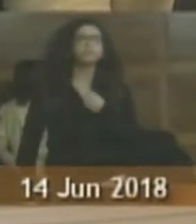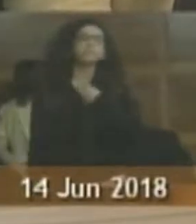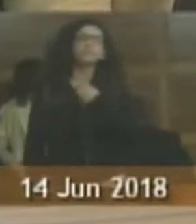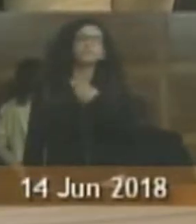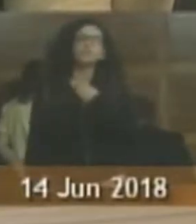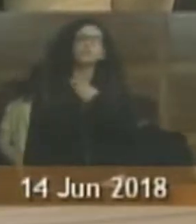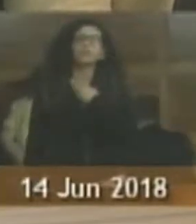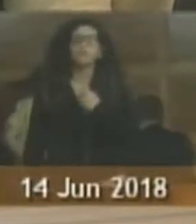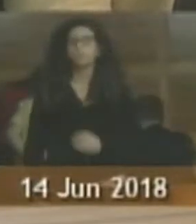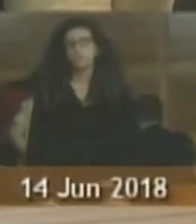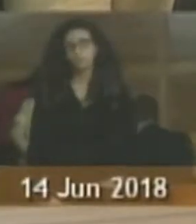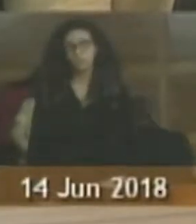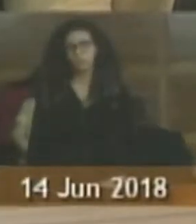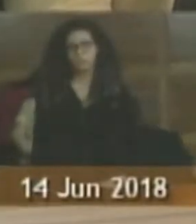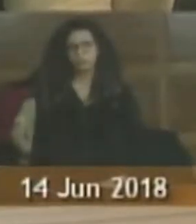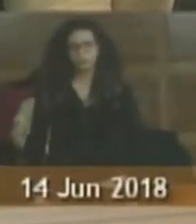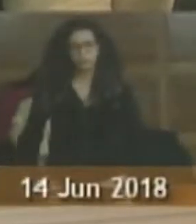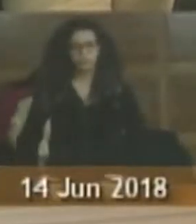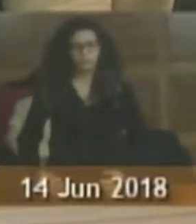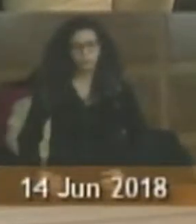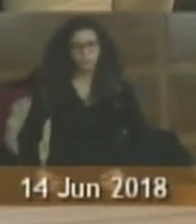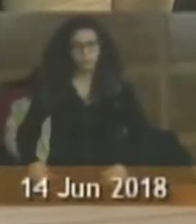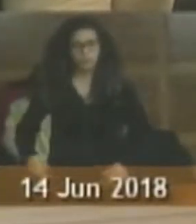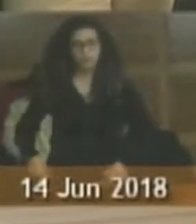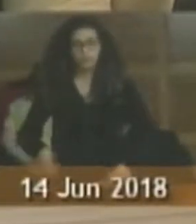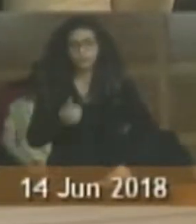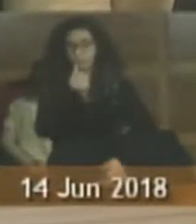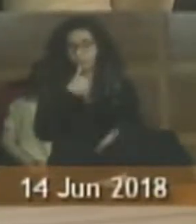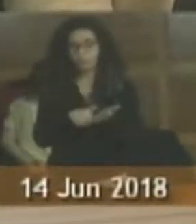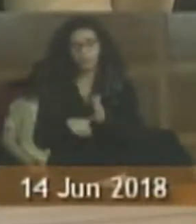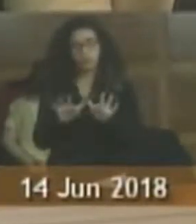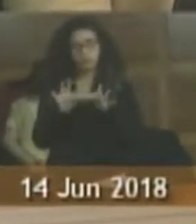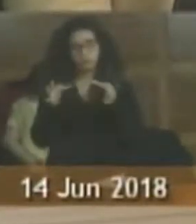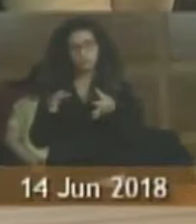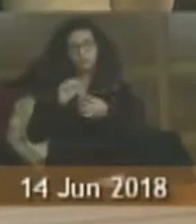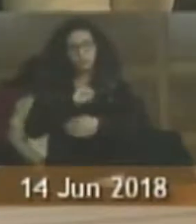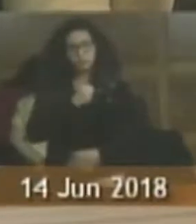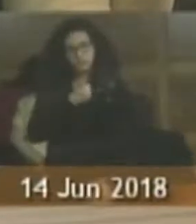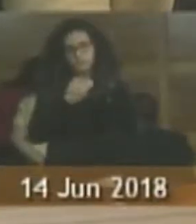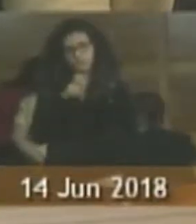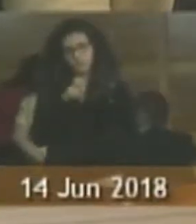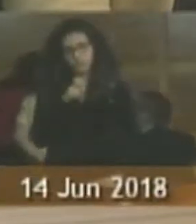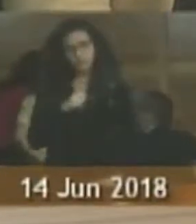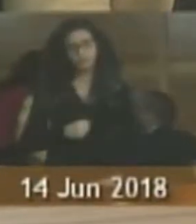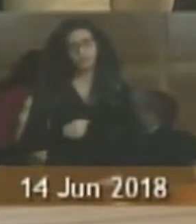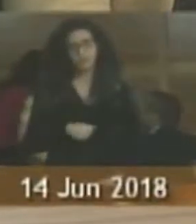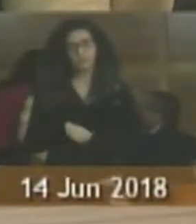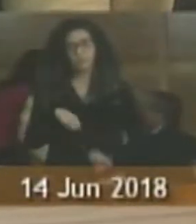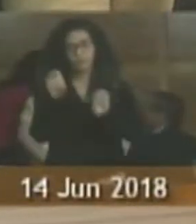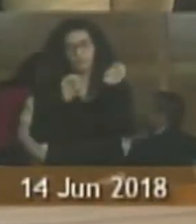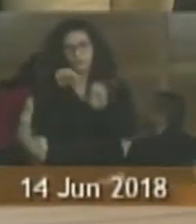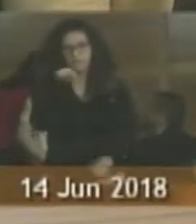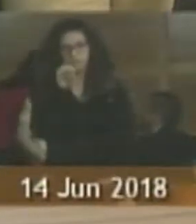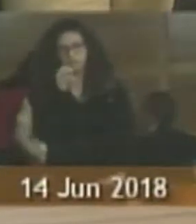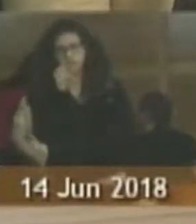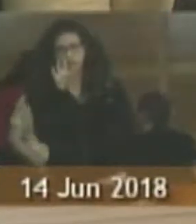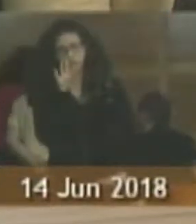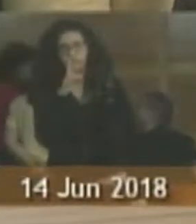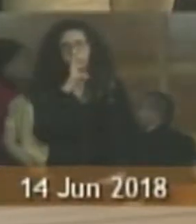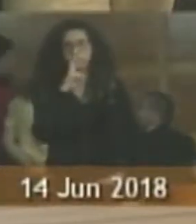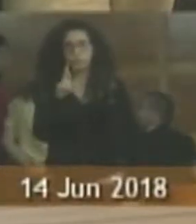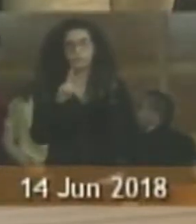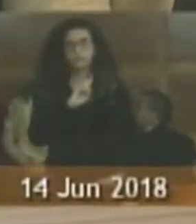vereadora Tite Brasil. Correspondência simples número 15. Autor, Nete Angra.